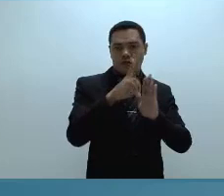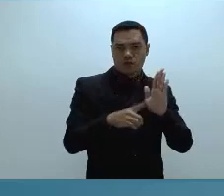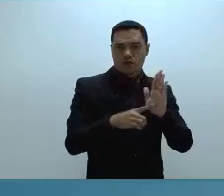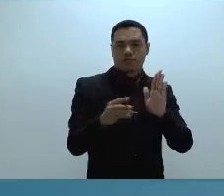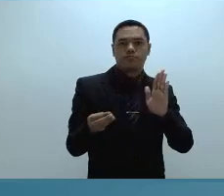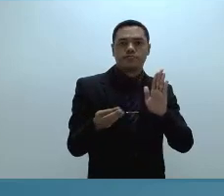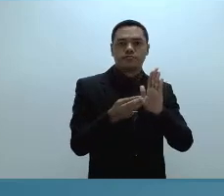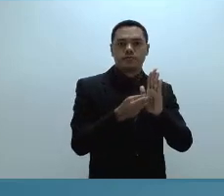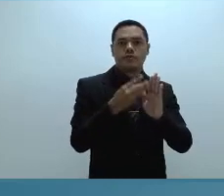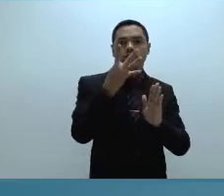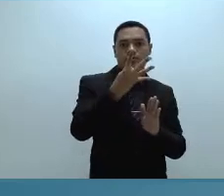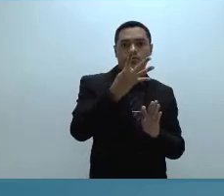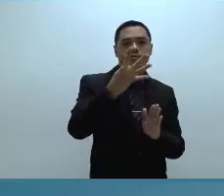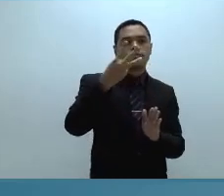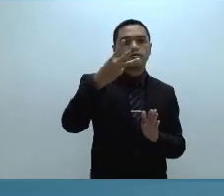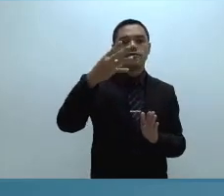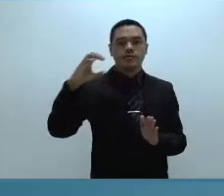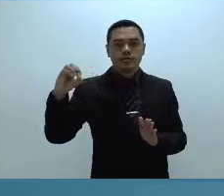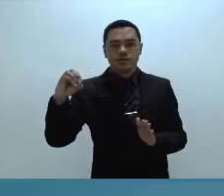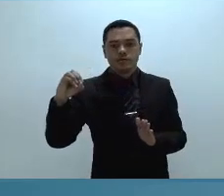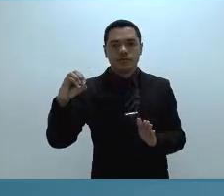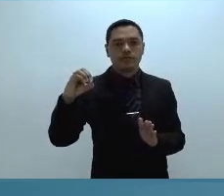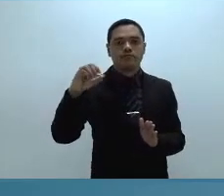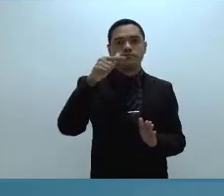número 430-7042,